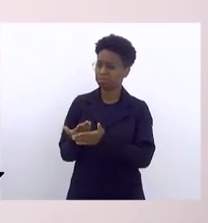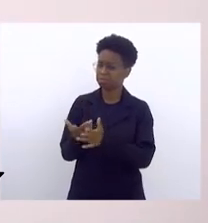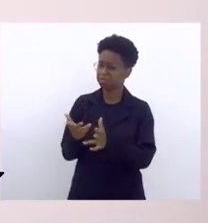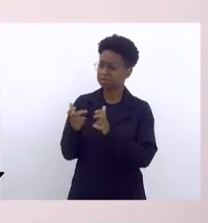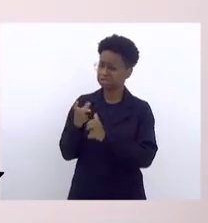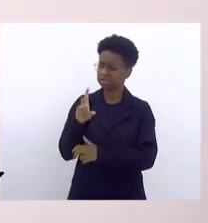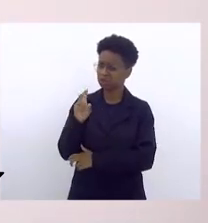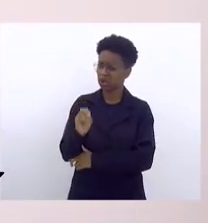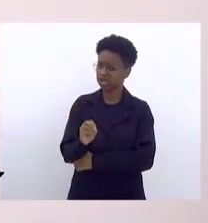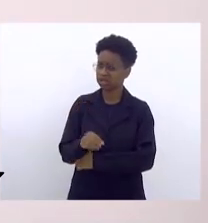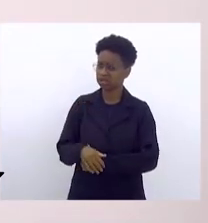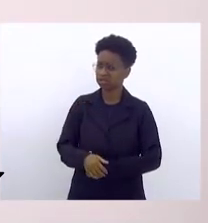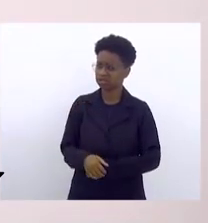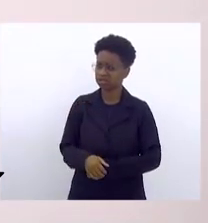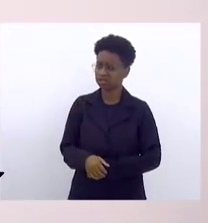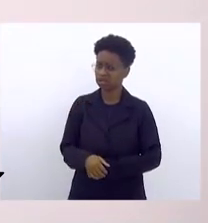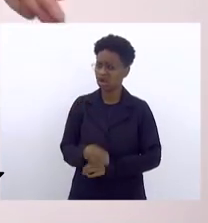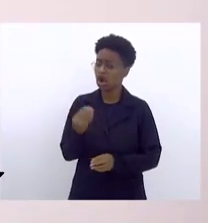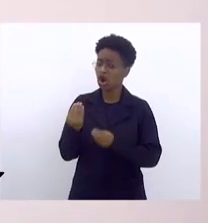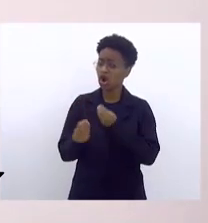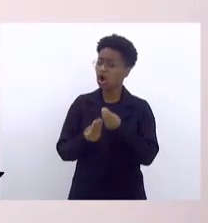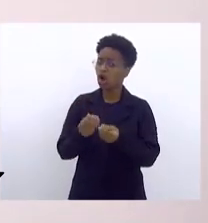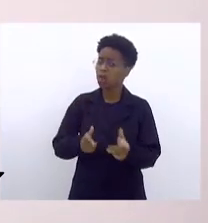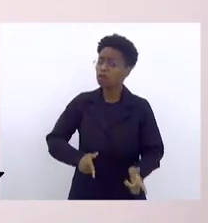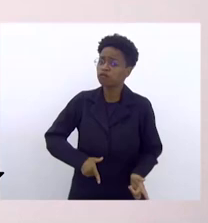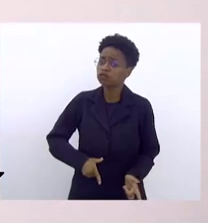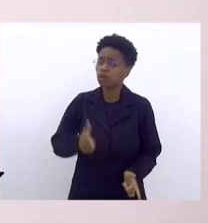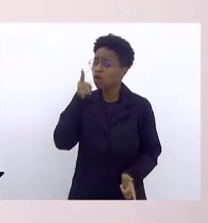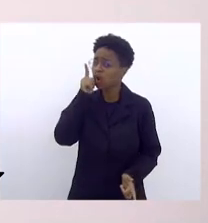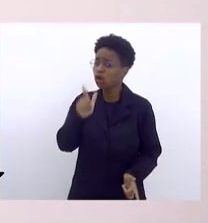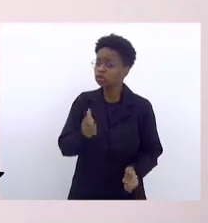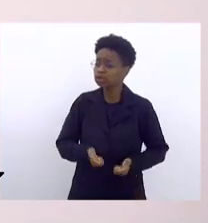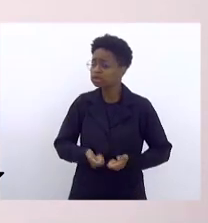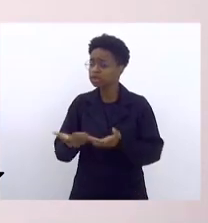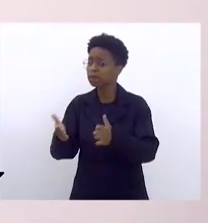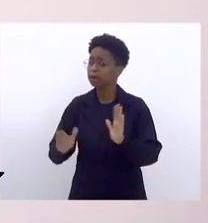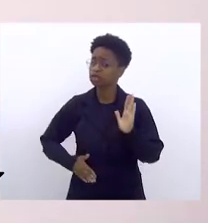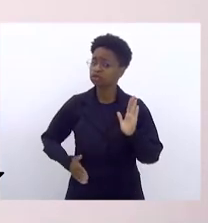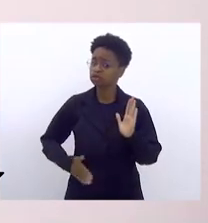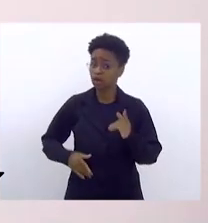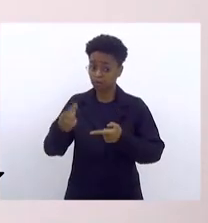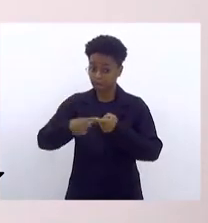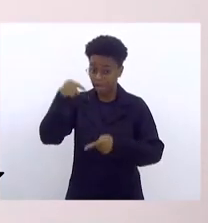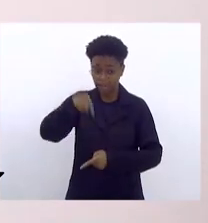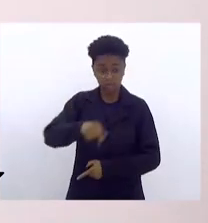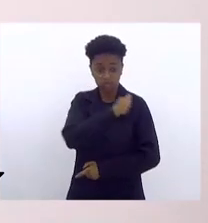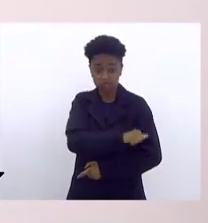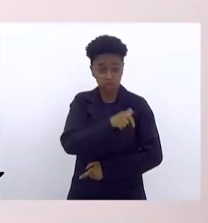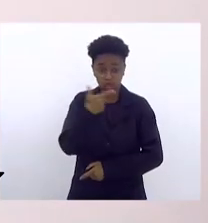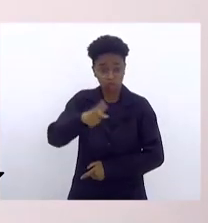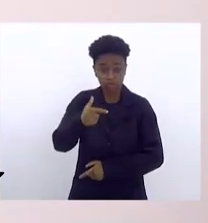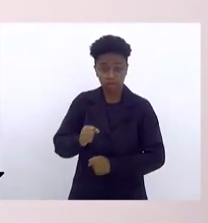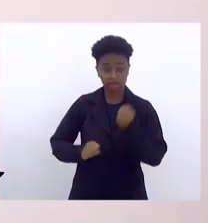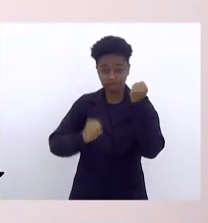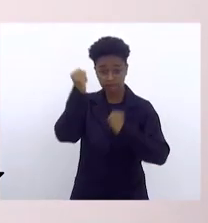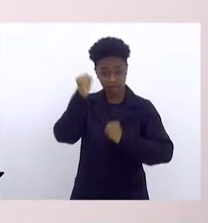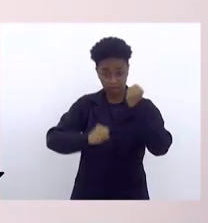e como os fuzis foram parar nas comunidades porque o Rio de Janeiro não fabrica fuzil